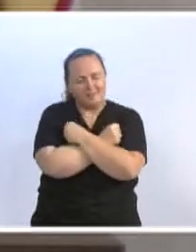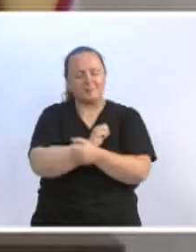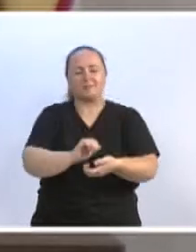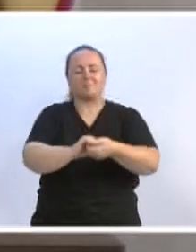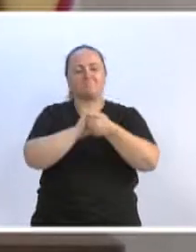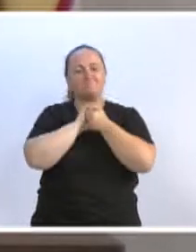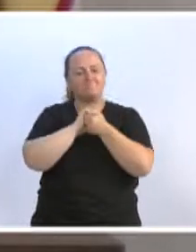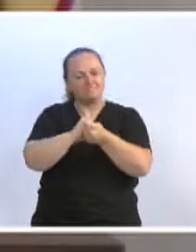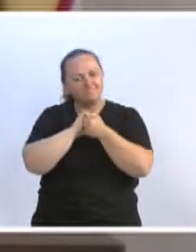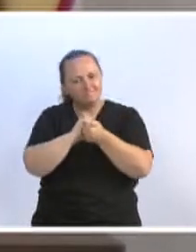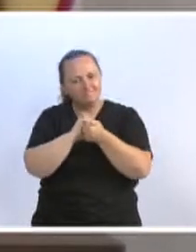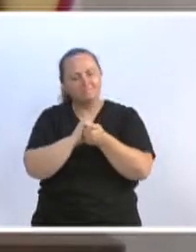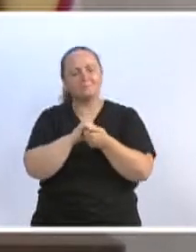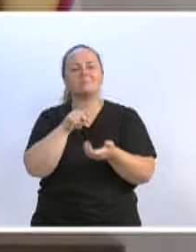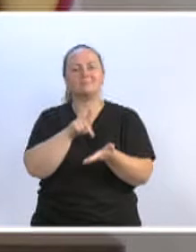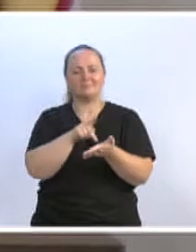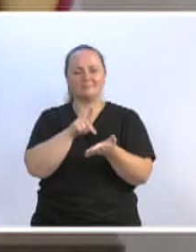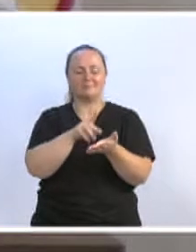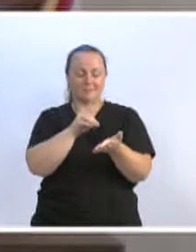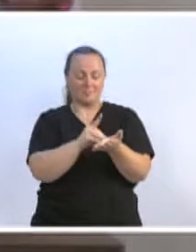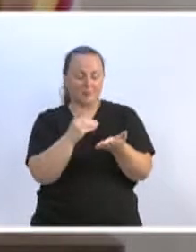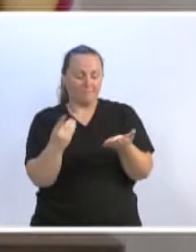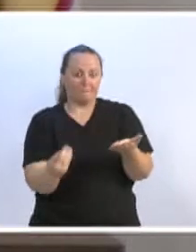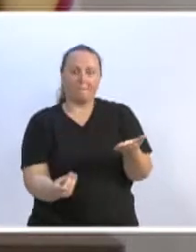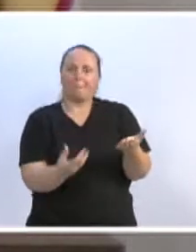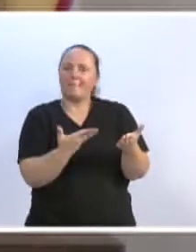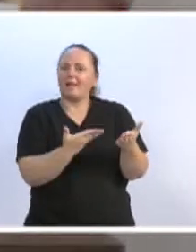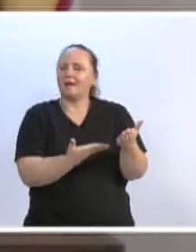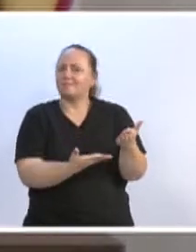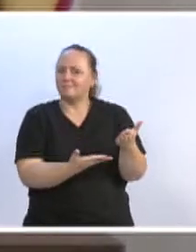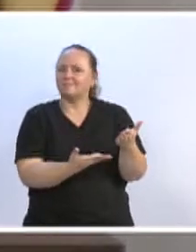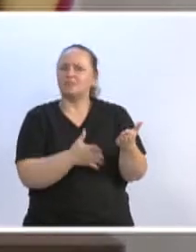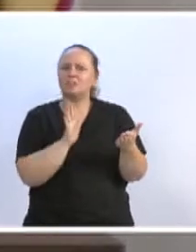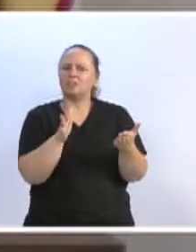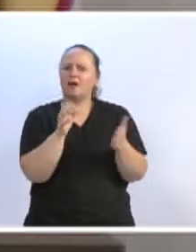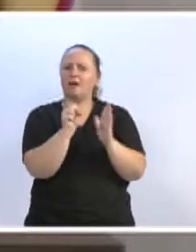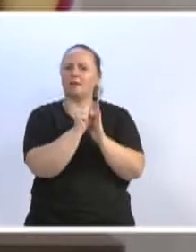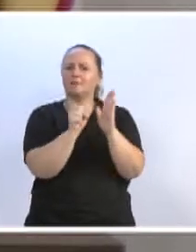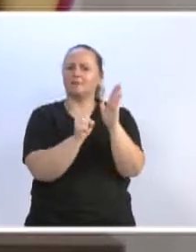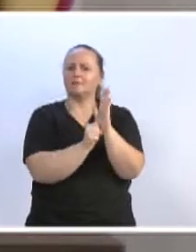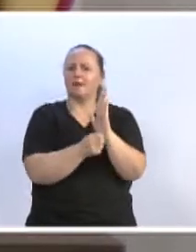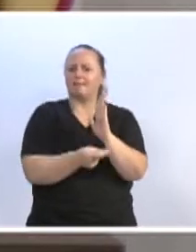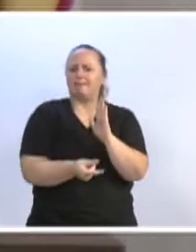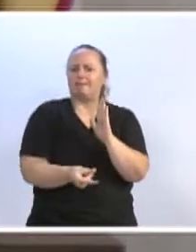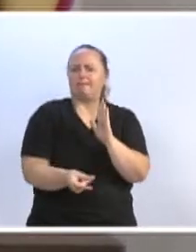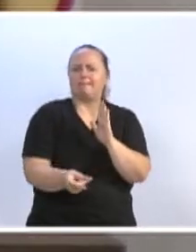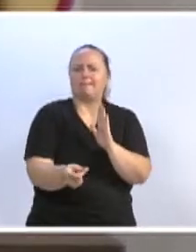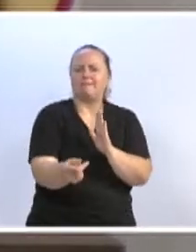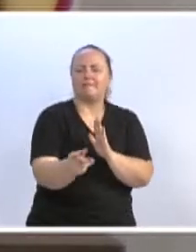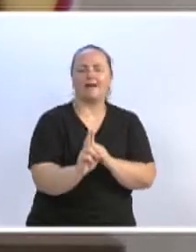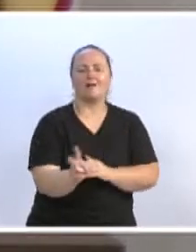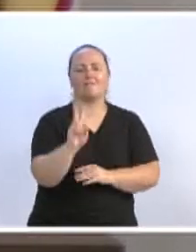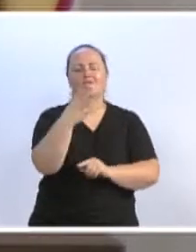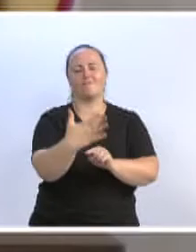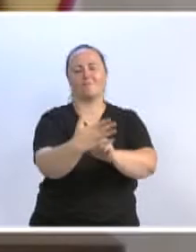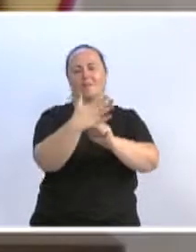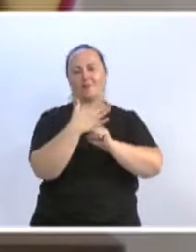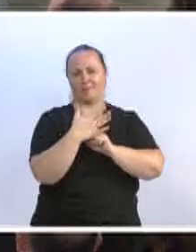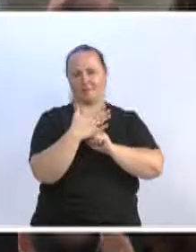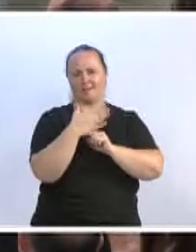aí, parabenizar a Bíblia que por séculos nos guia aí como fonte de valores. Obrigado,